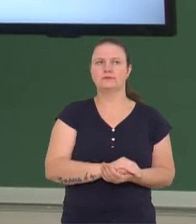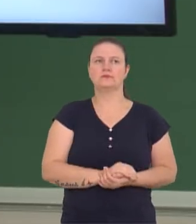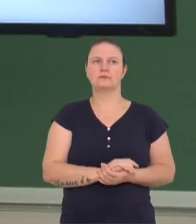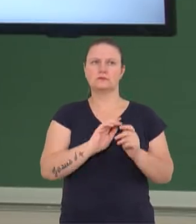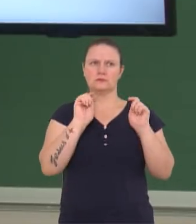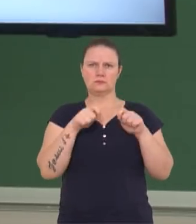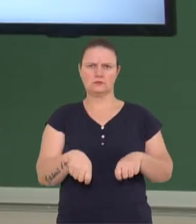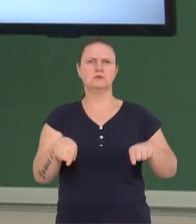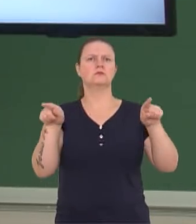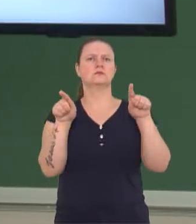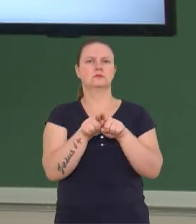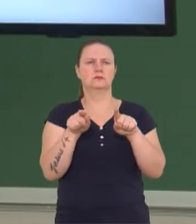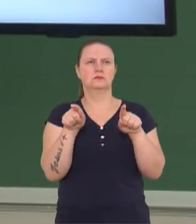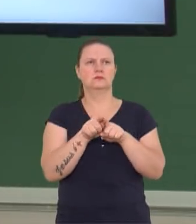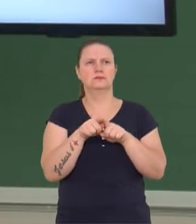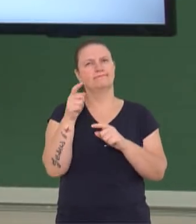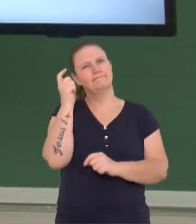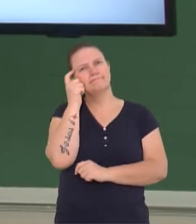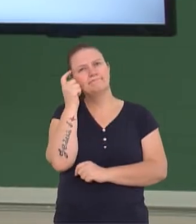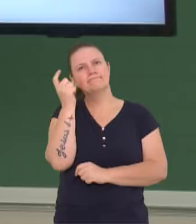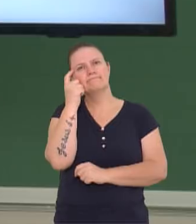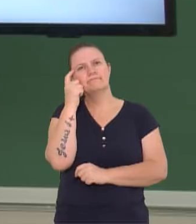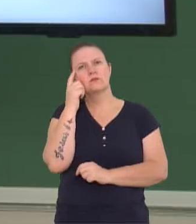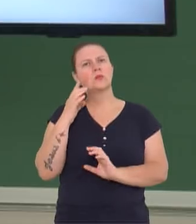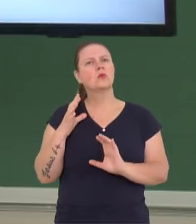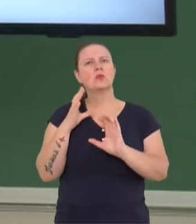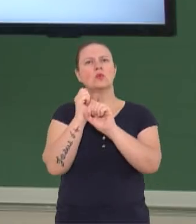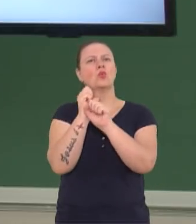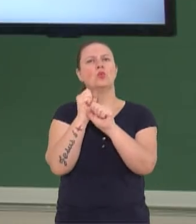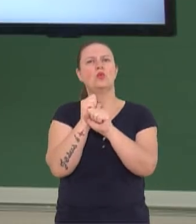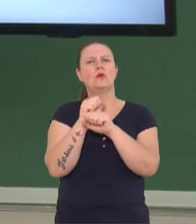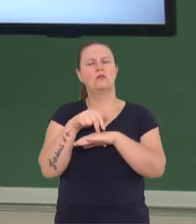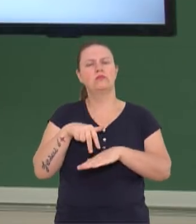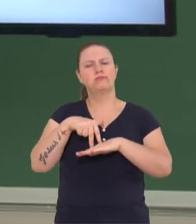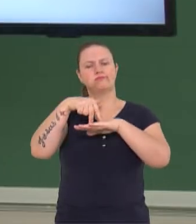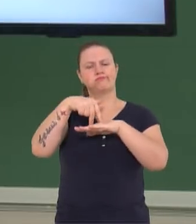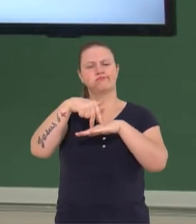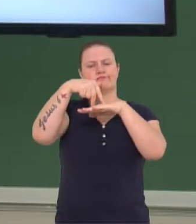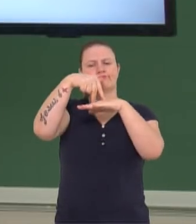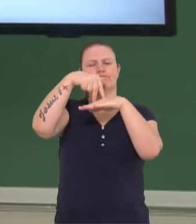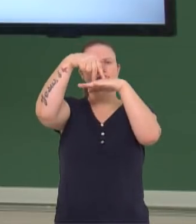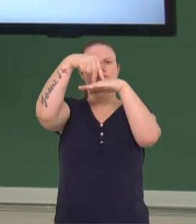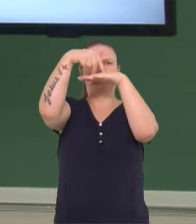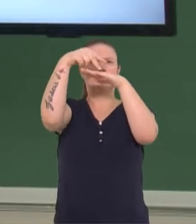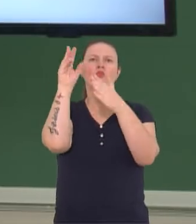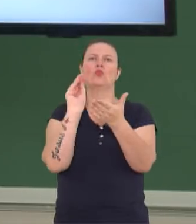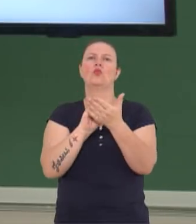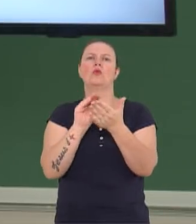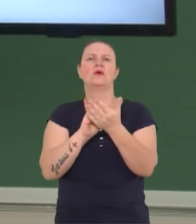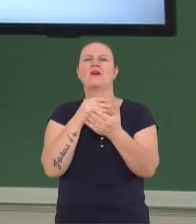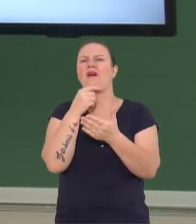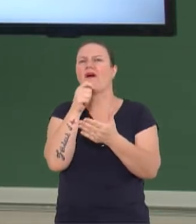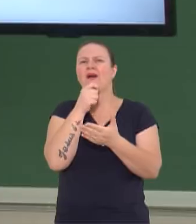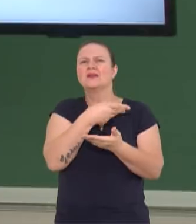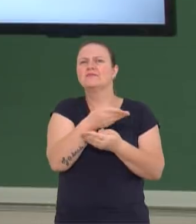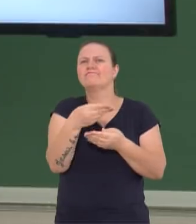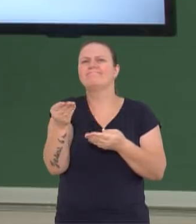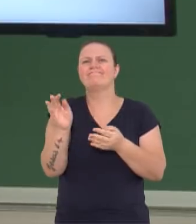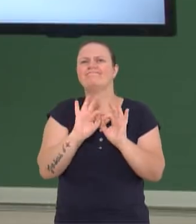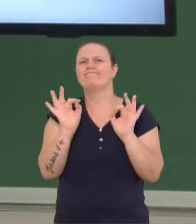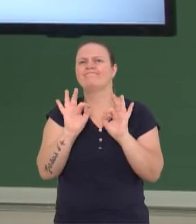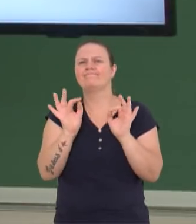eu posso pensar, quantos andares faltaram para ser distribuídos? Não são 4?